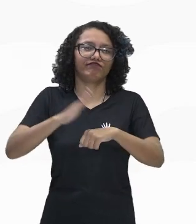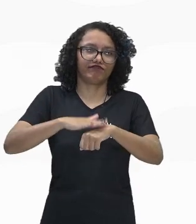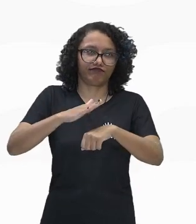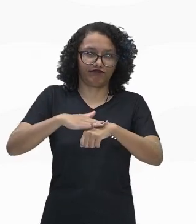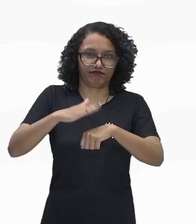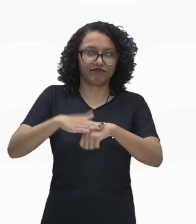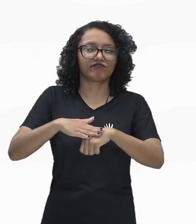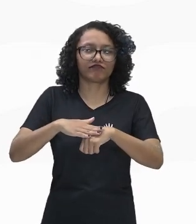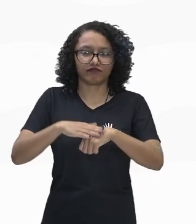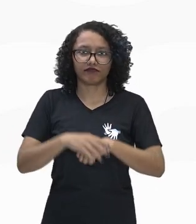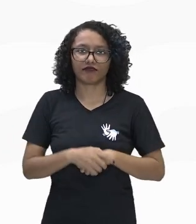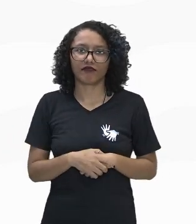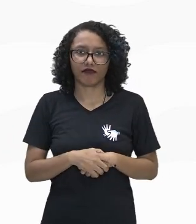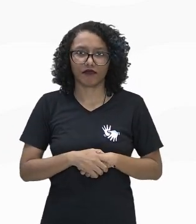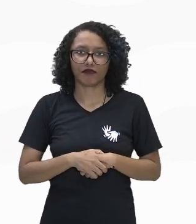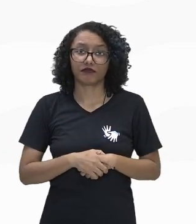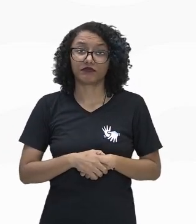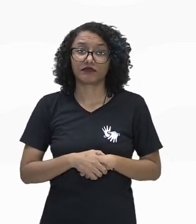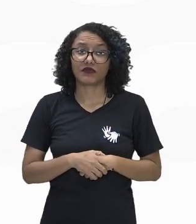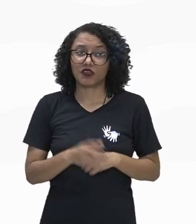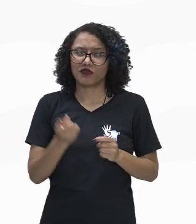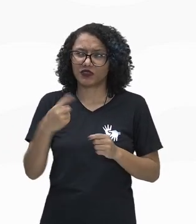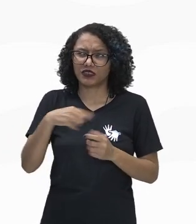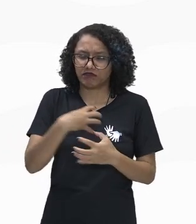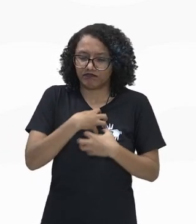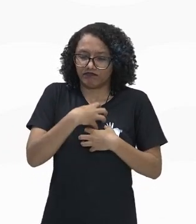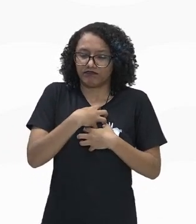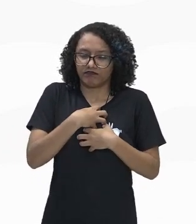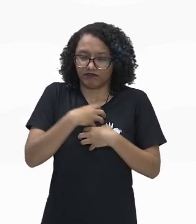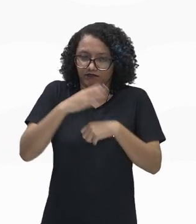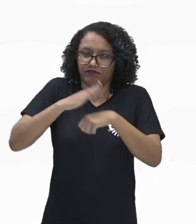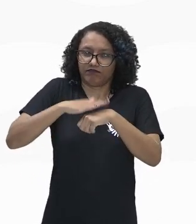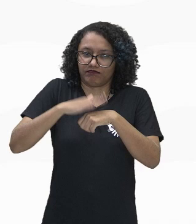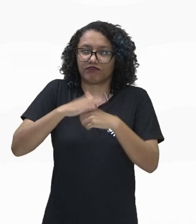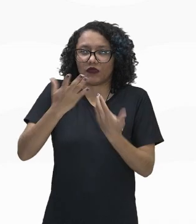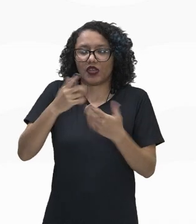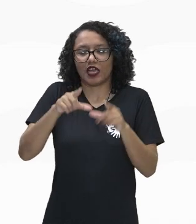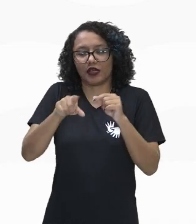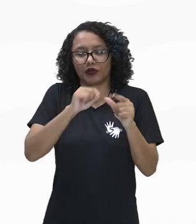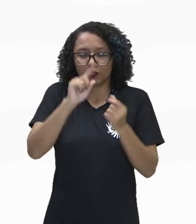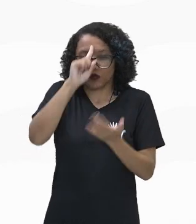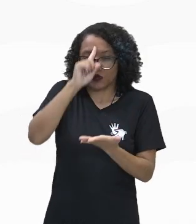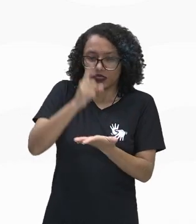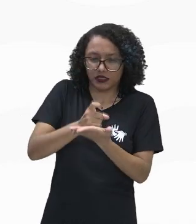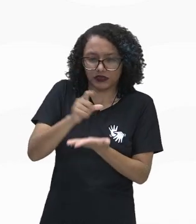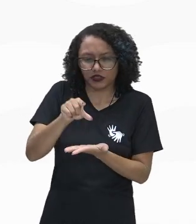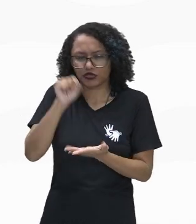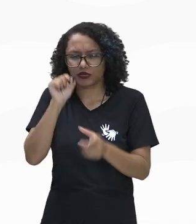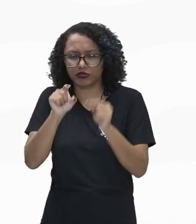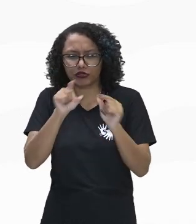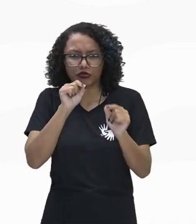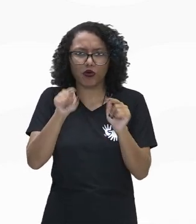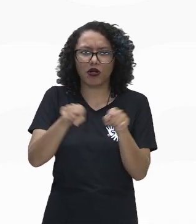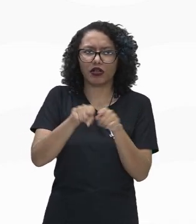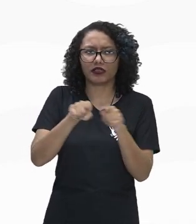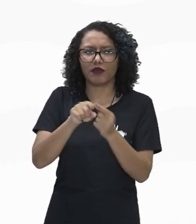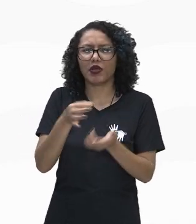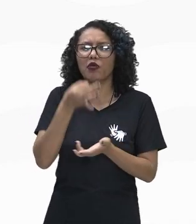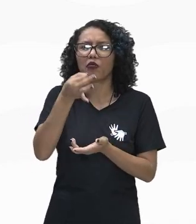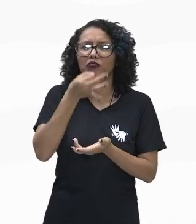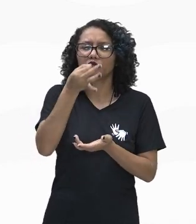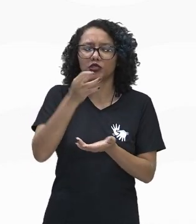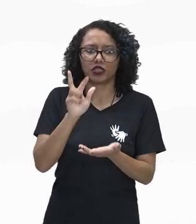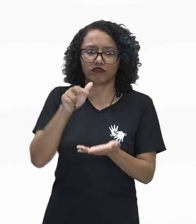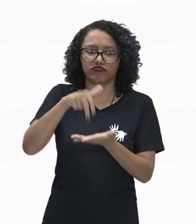Vocês se sentirão mais autônomos para tomarem as decisões, para colocarem os seus posicionamentos. Então, tudo isso